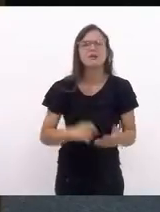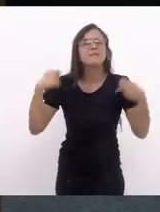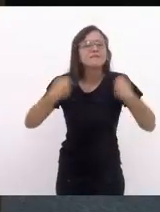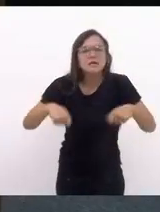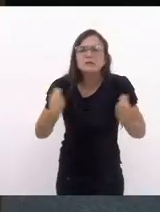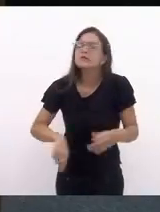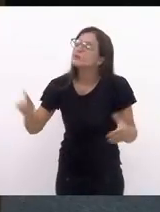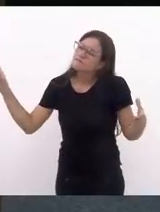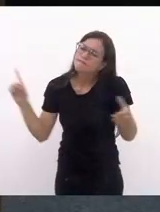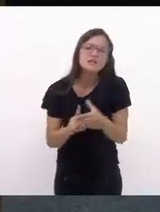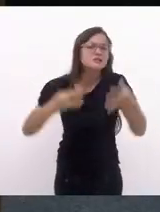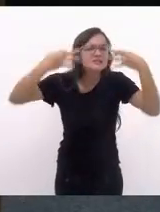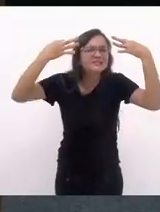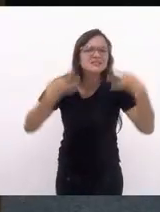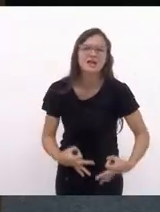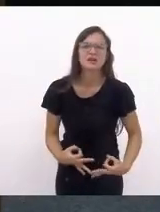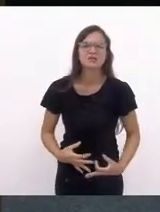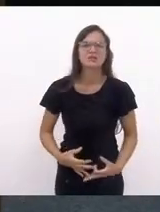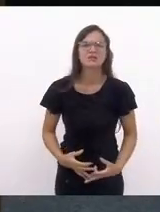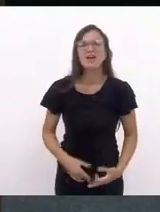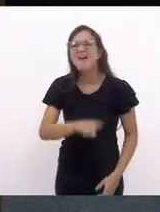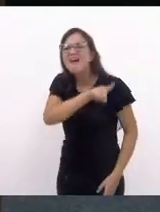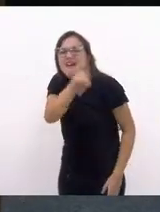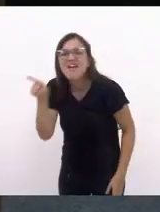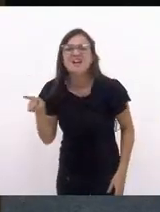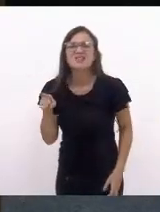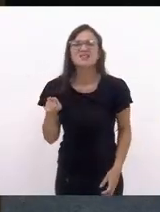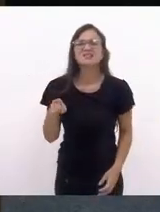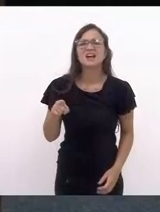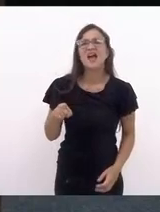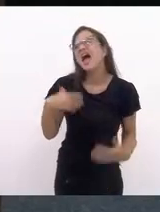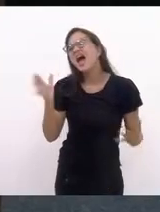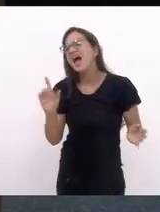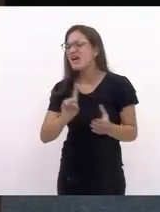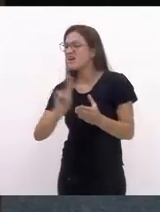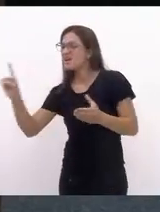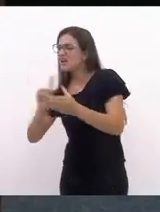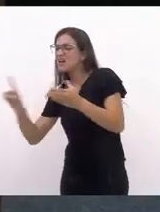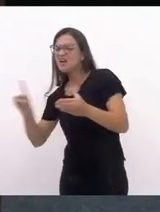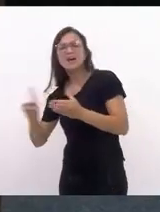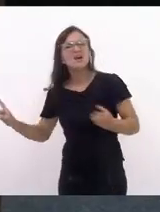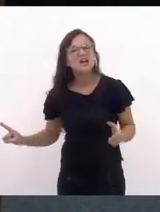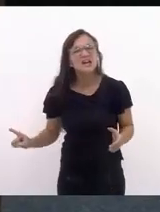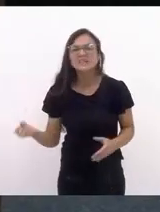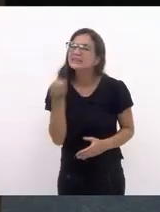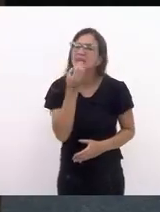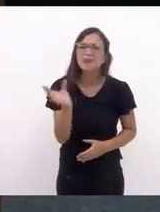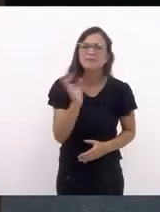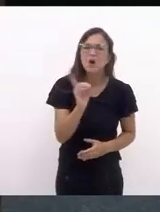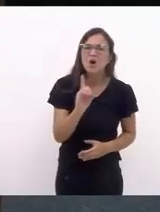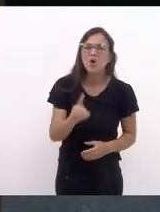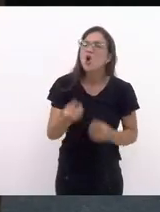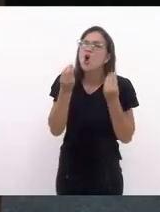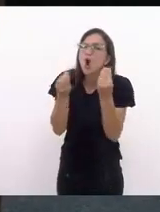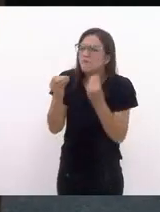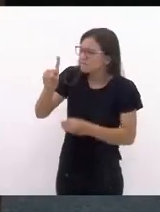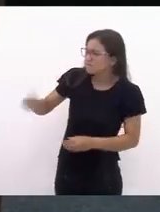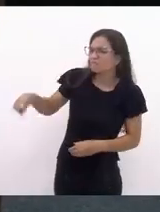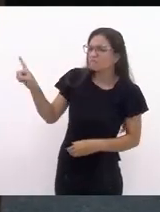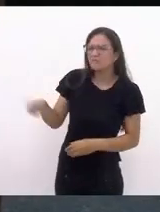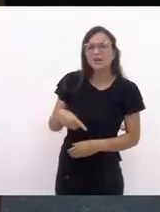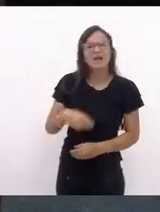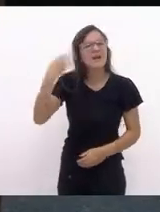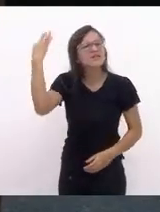possamos Justiça eles não podem continuar longe das é porque foram excluídos de